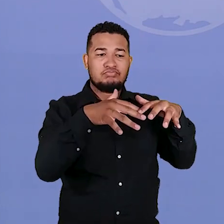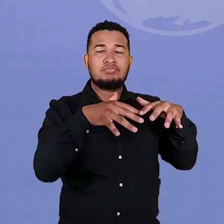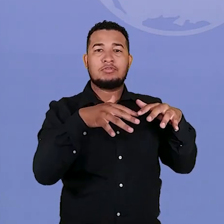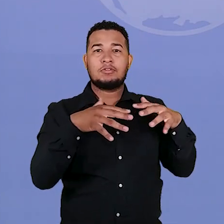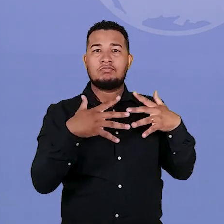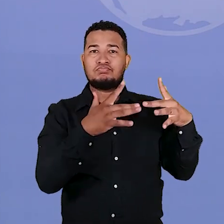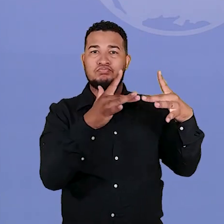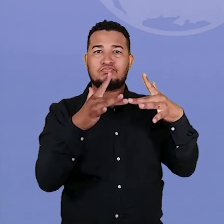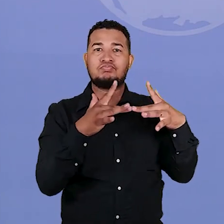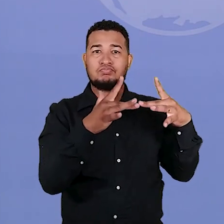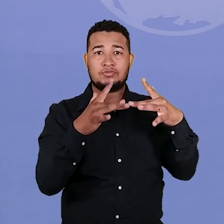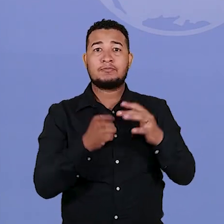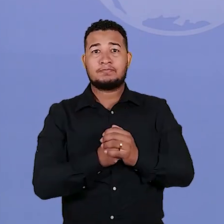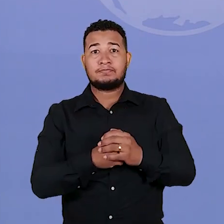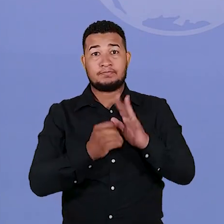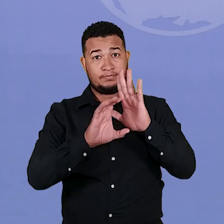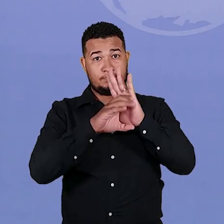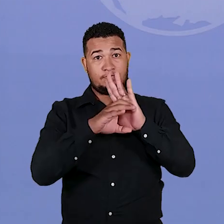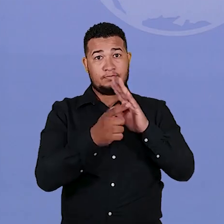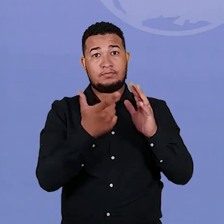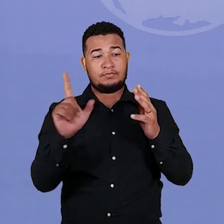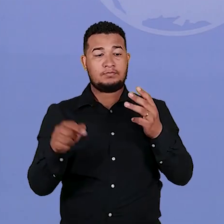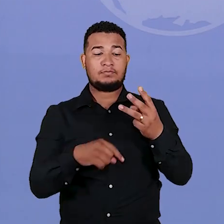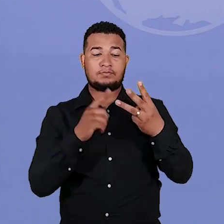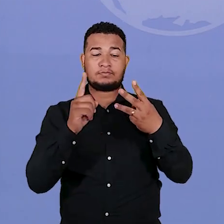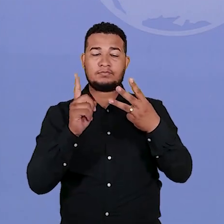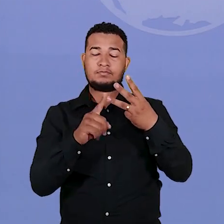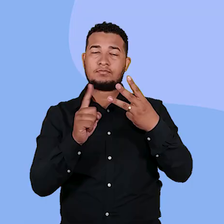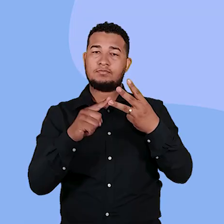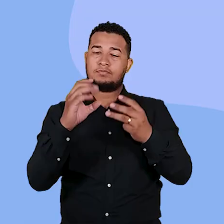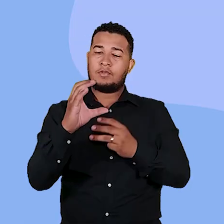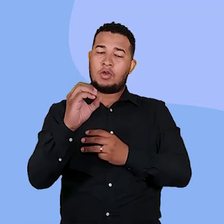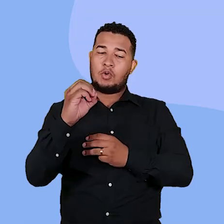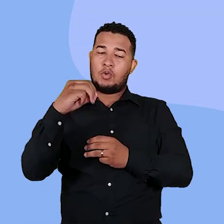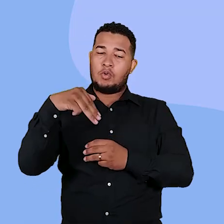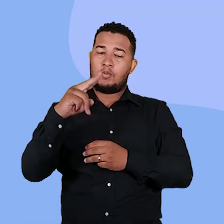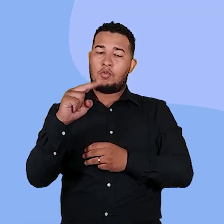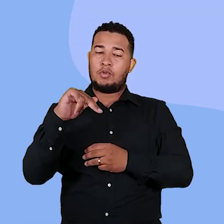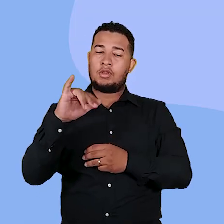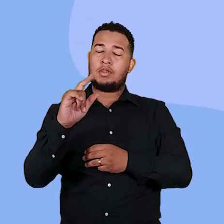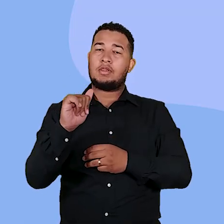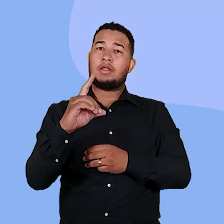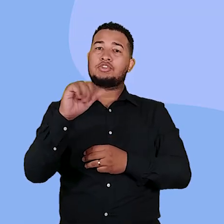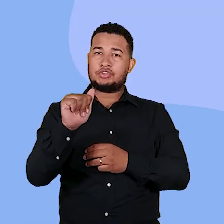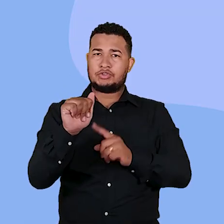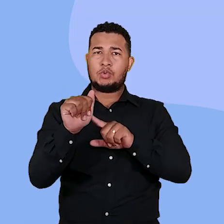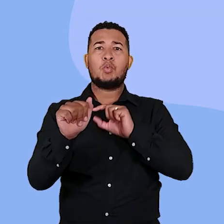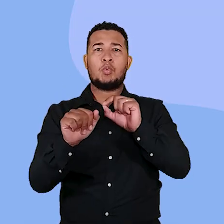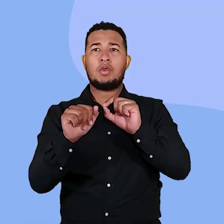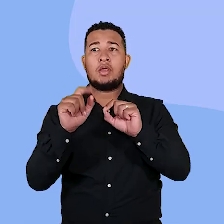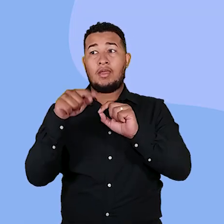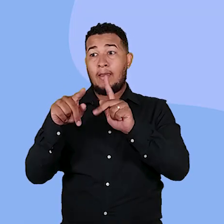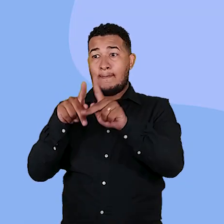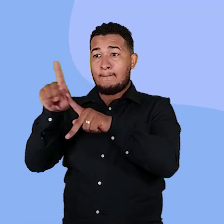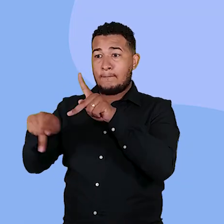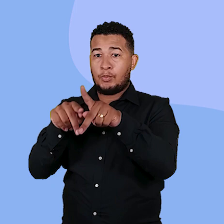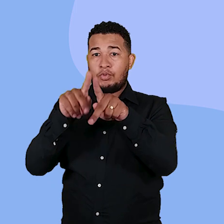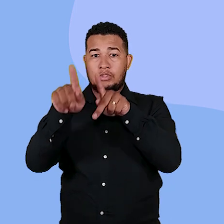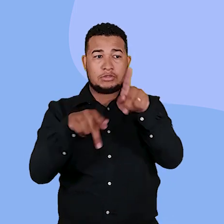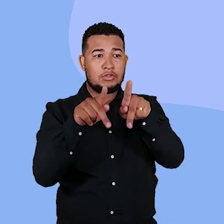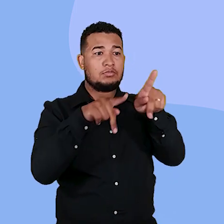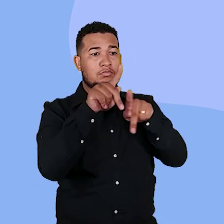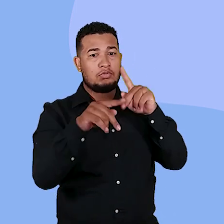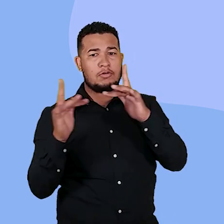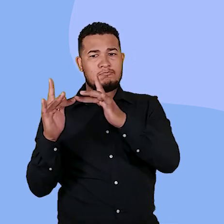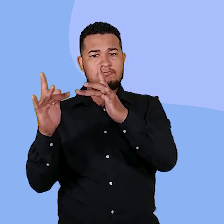ao mesmo tempo, tá? Próximo conceito. Comunidade ou biocenose. Conjunto